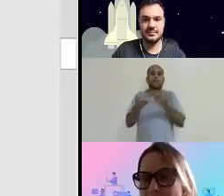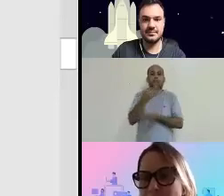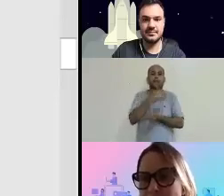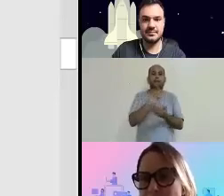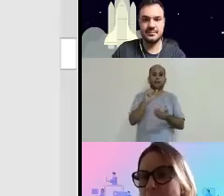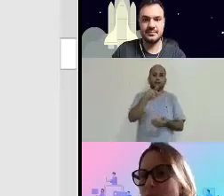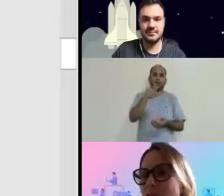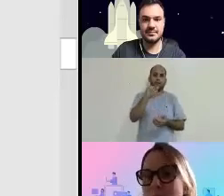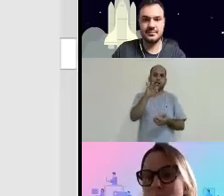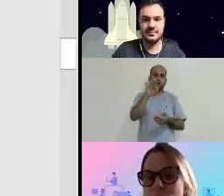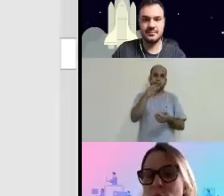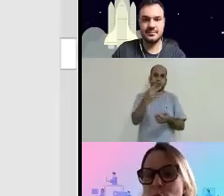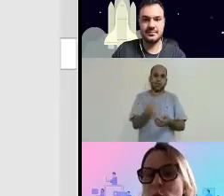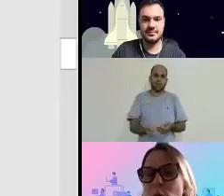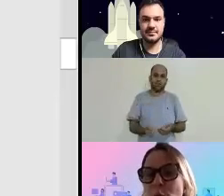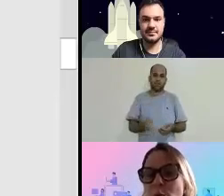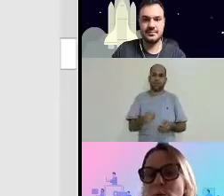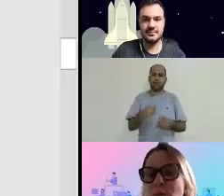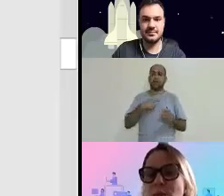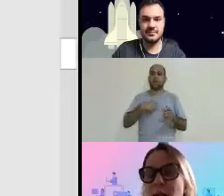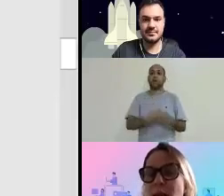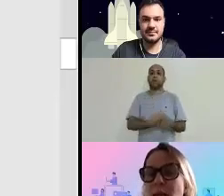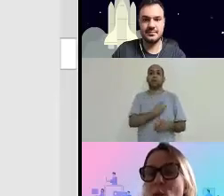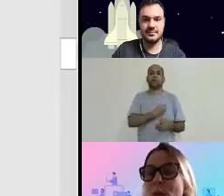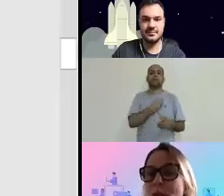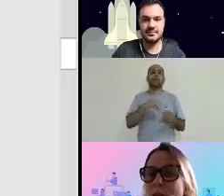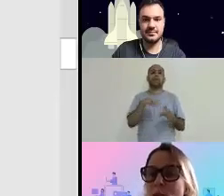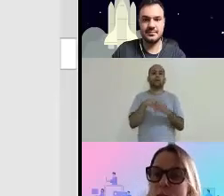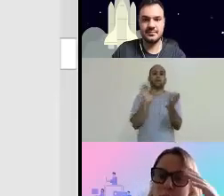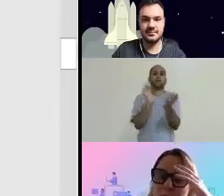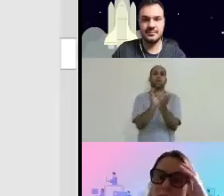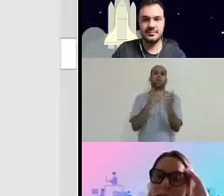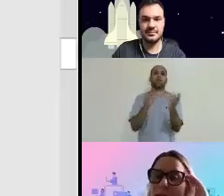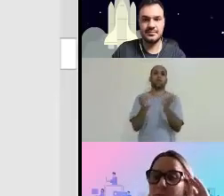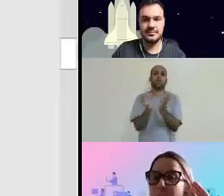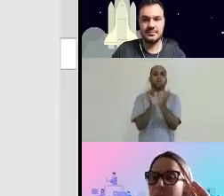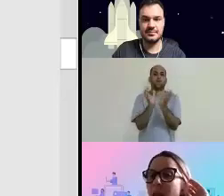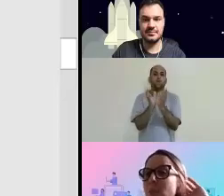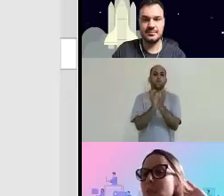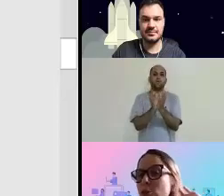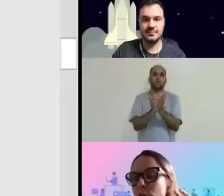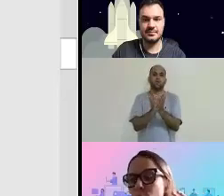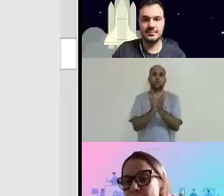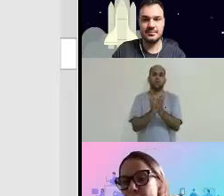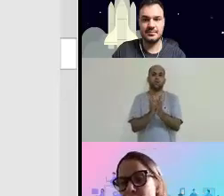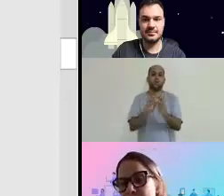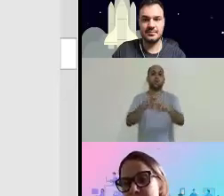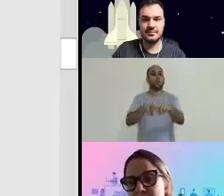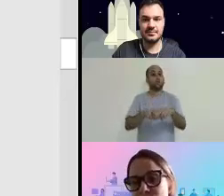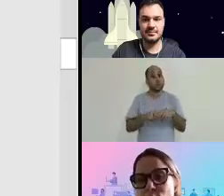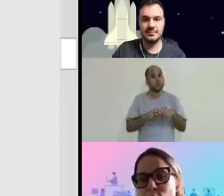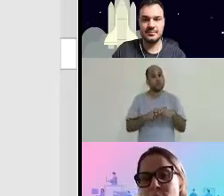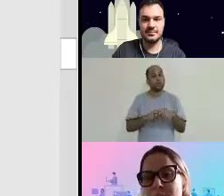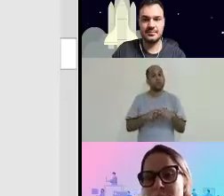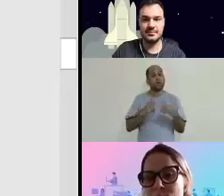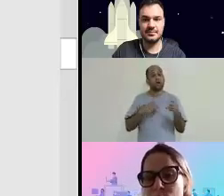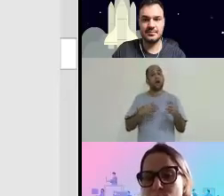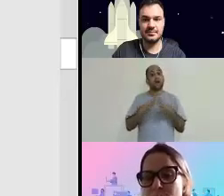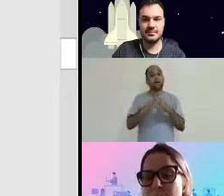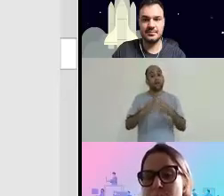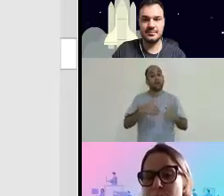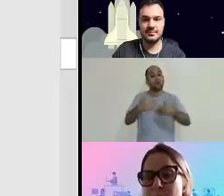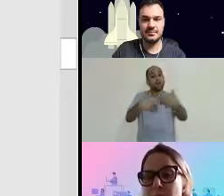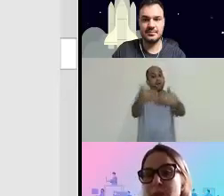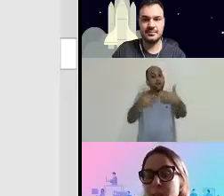participar dentro das dinâmicas de grupo, né? E com isso, ele é impedido a avançar dentro do